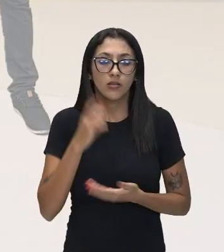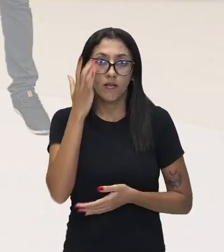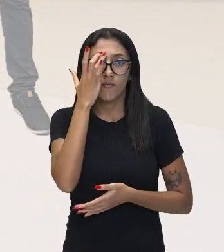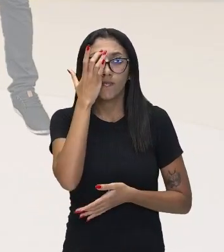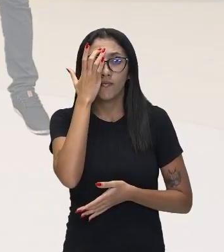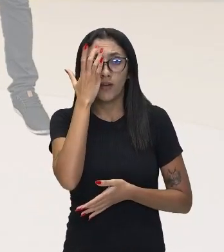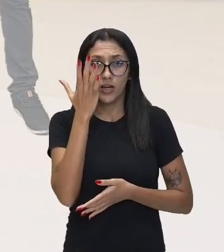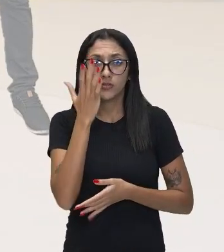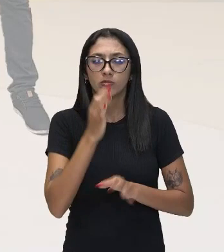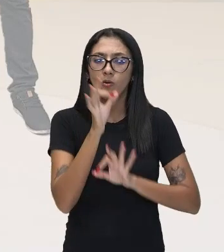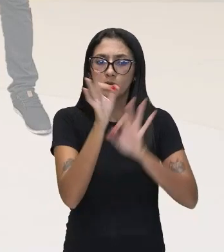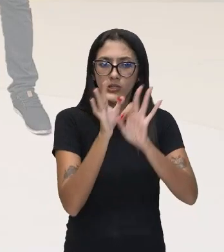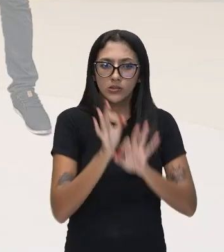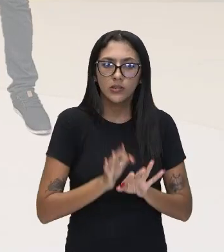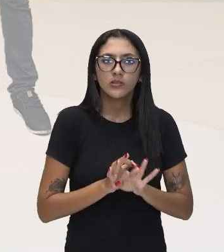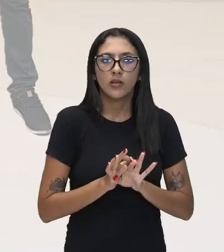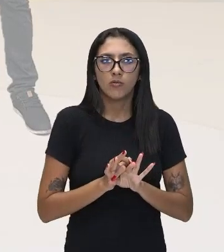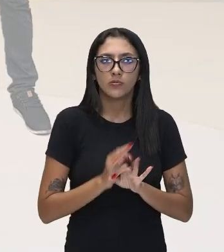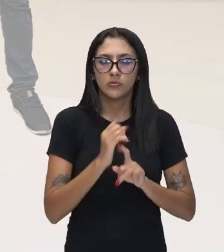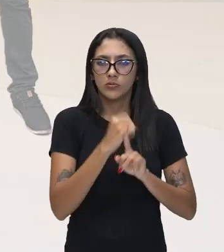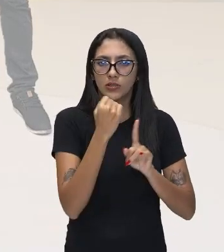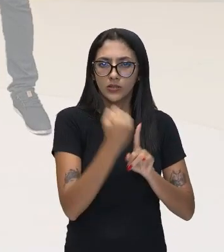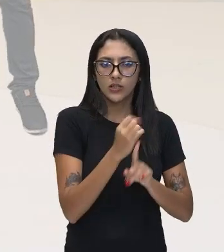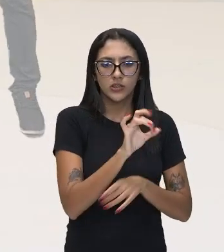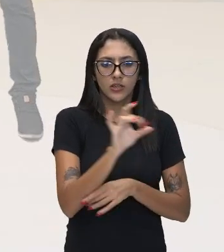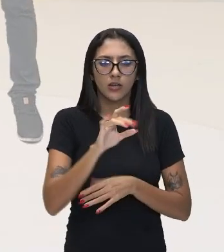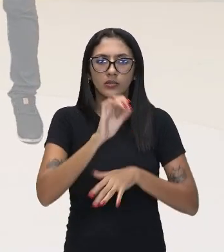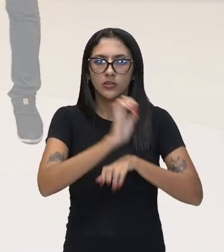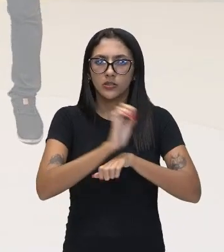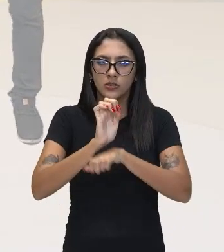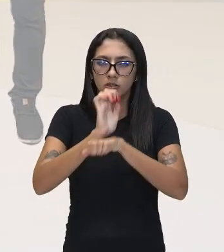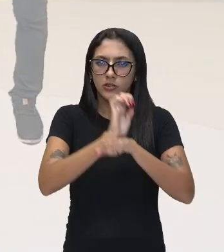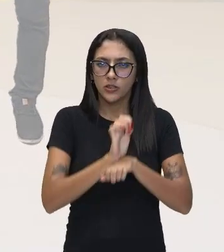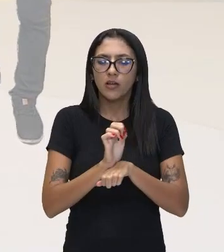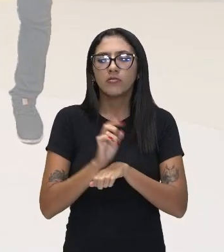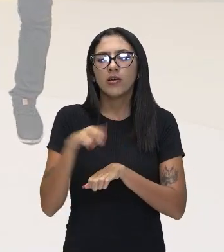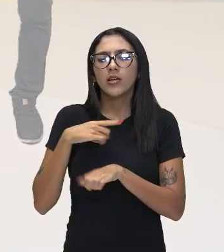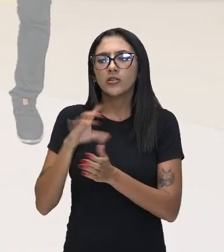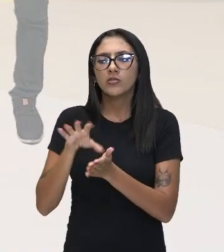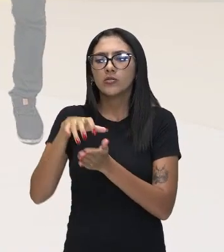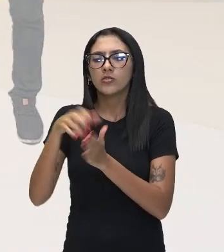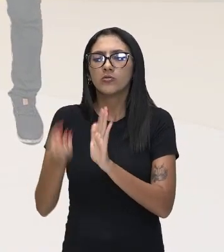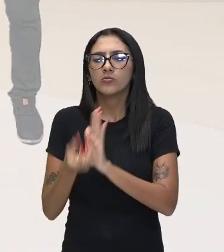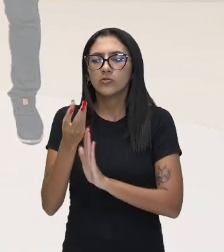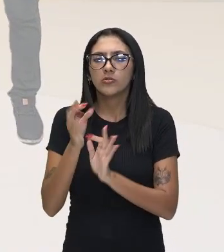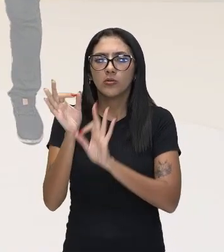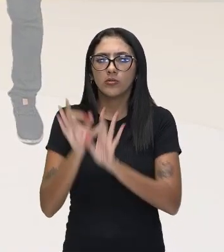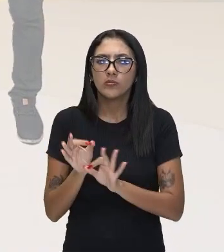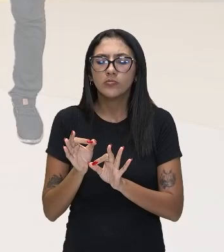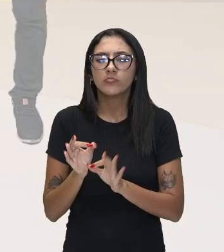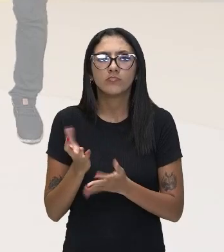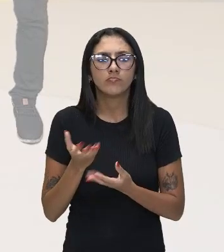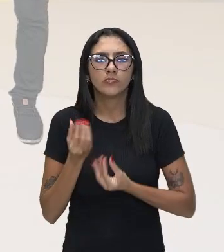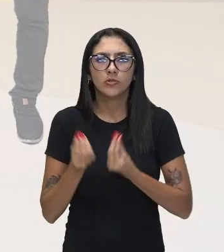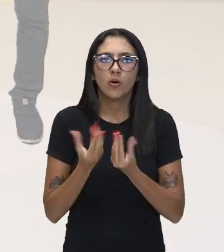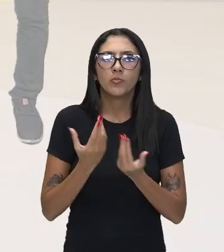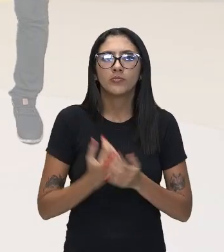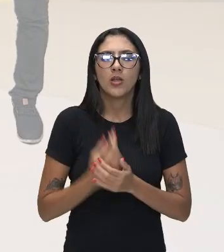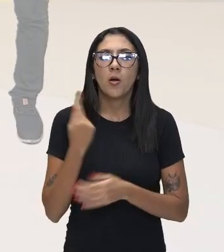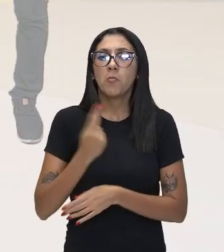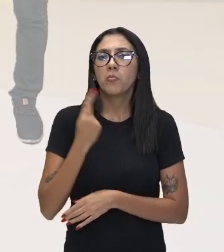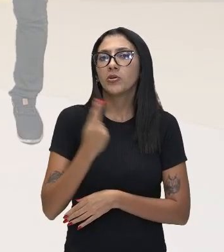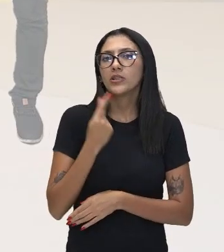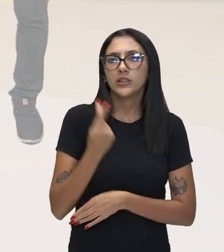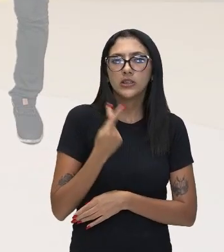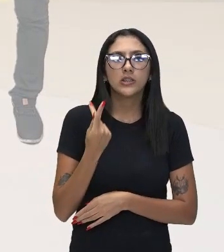pública, e nesse caso a Amazônia Legal ela foi criada para que o governo pudesse adotar políticas públicas de